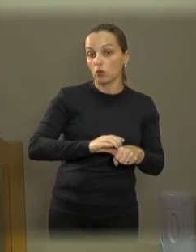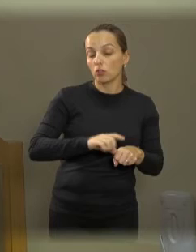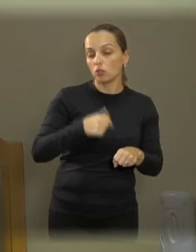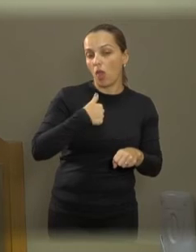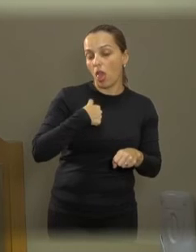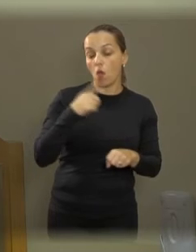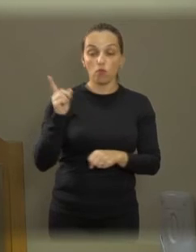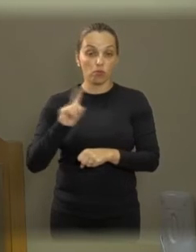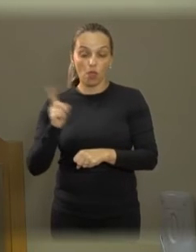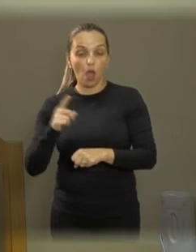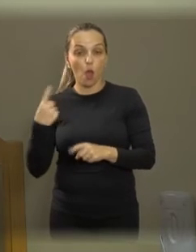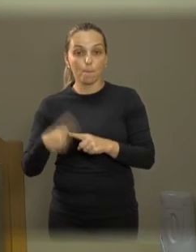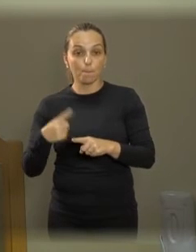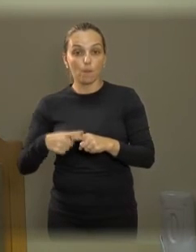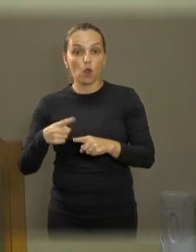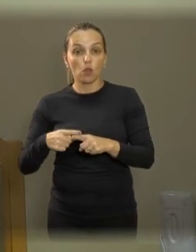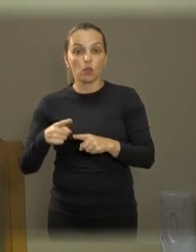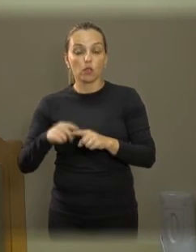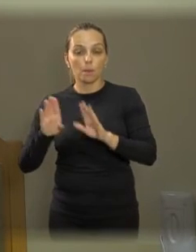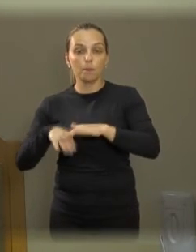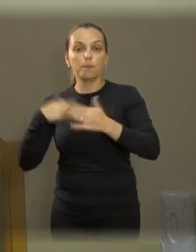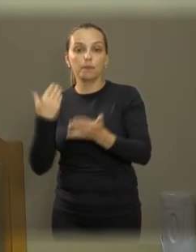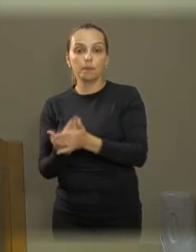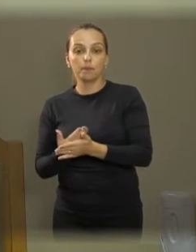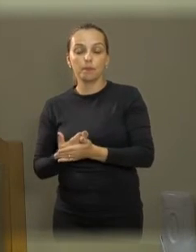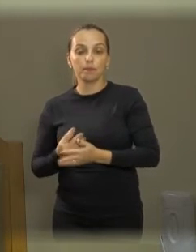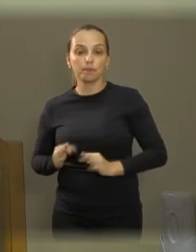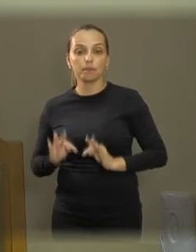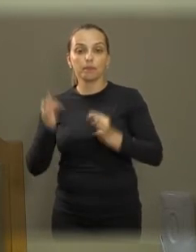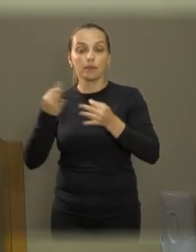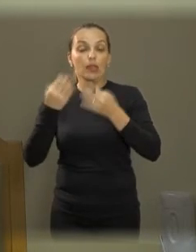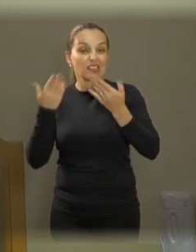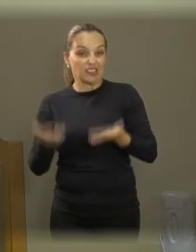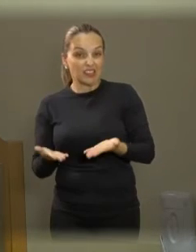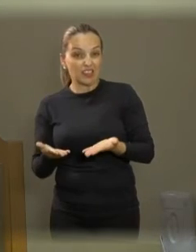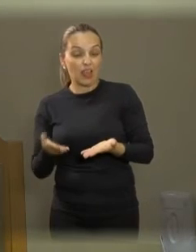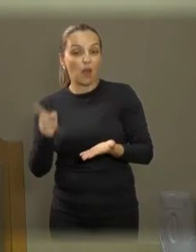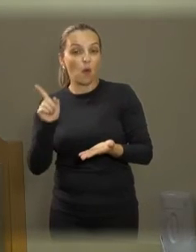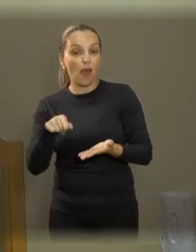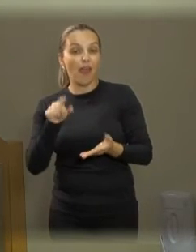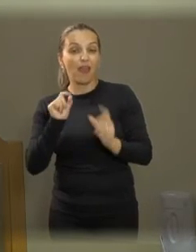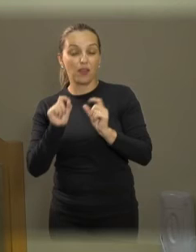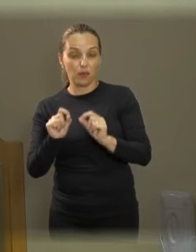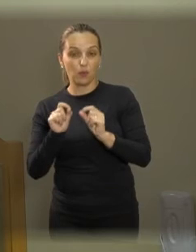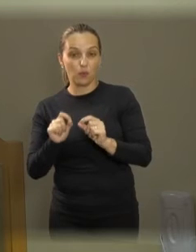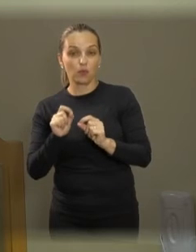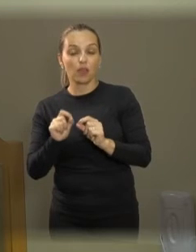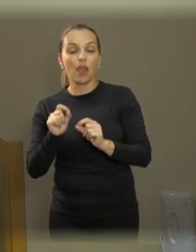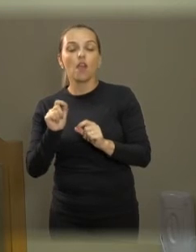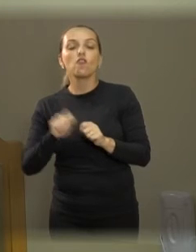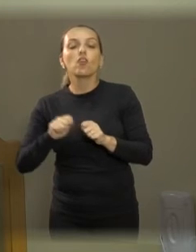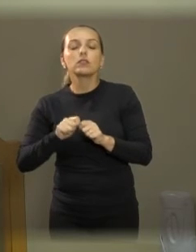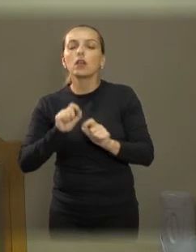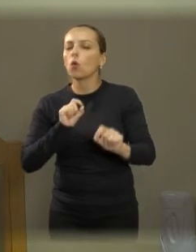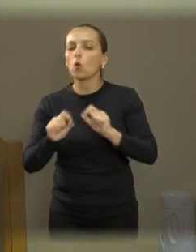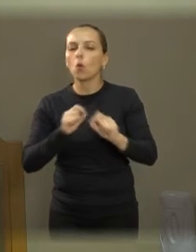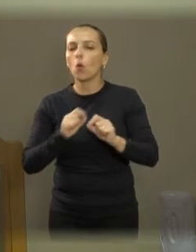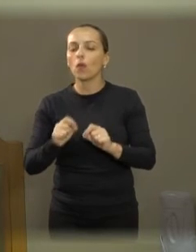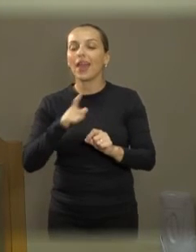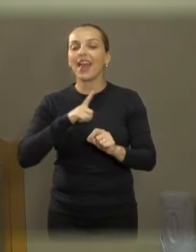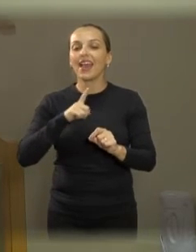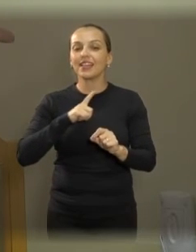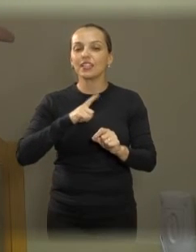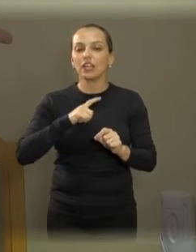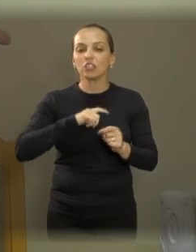porque eu estudava colégio técnico à noite, eu estudava de manhã e à noite. Então, o que eles faziam? Ele passava o exercício